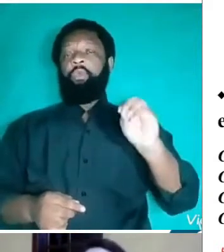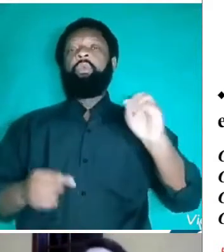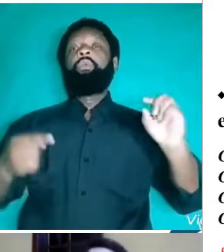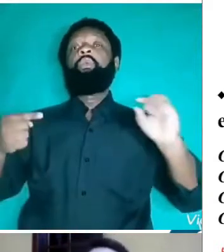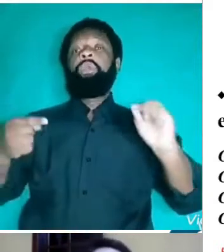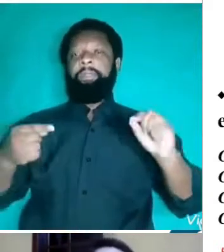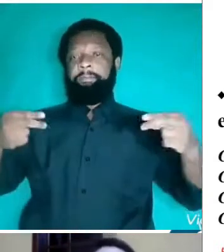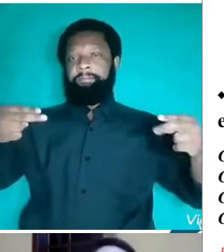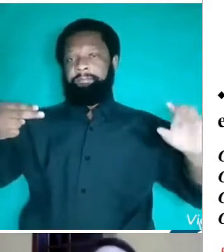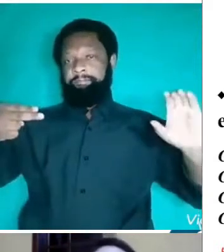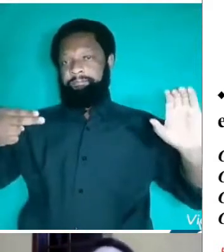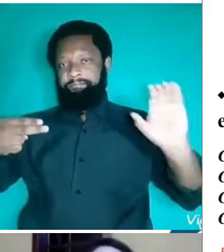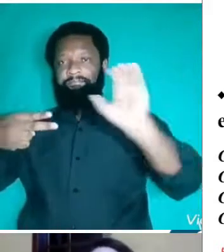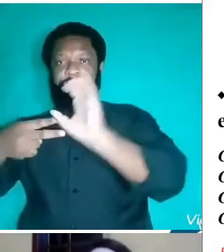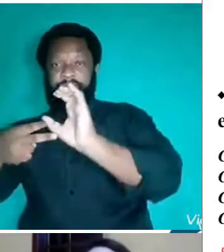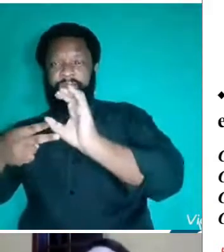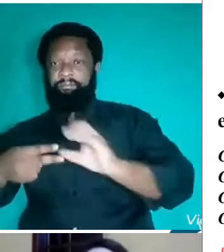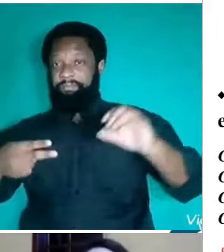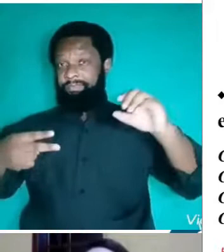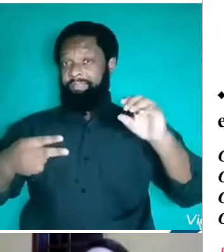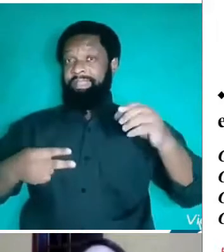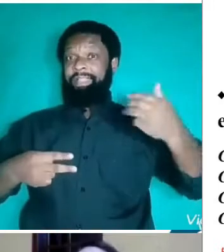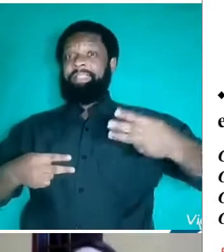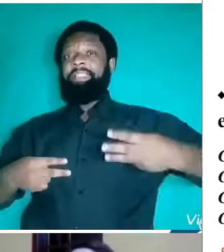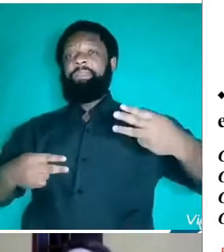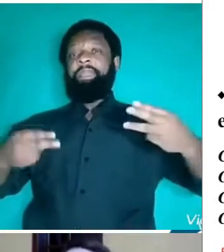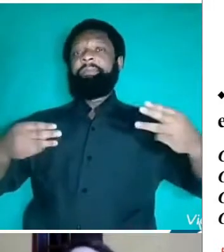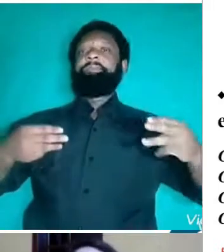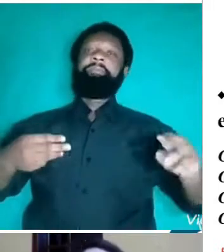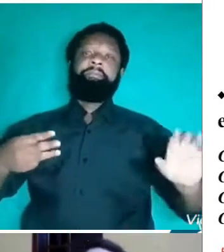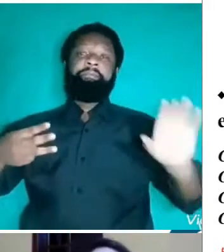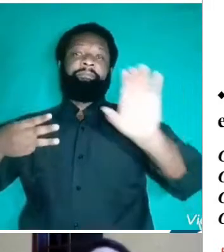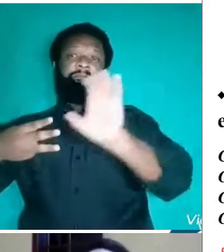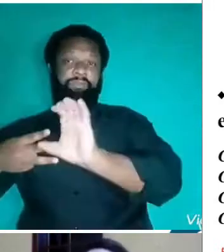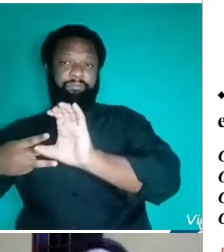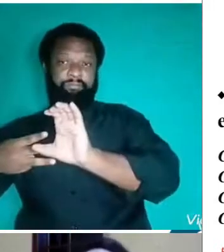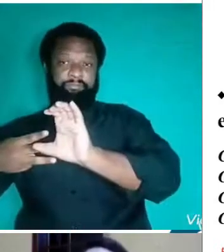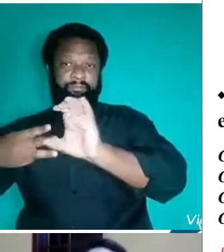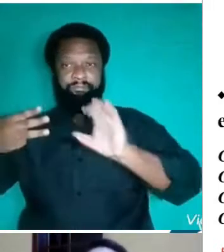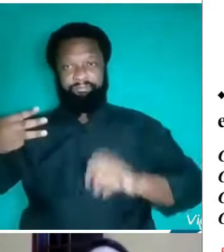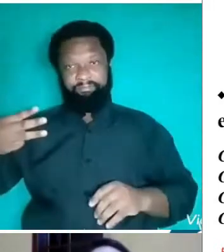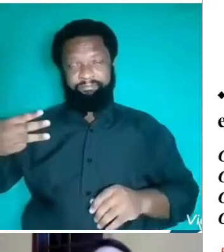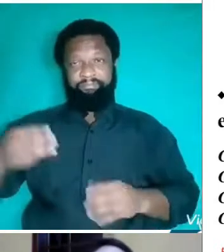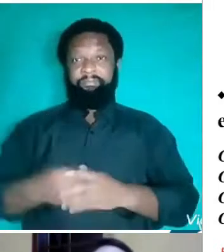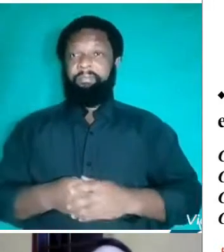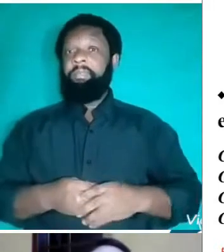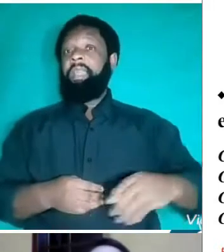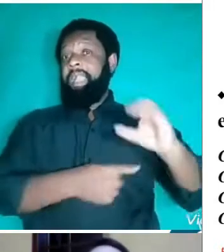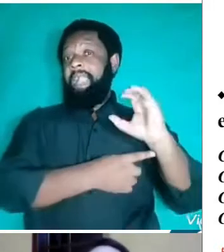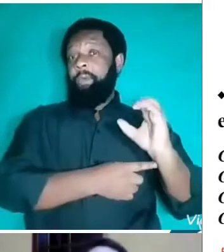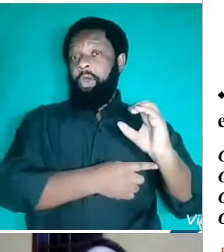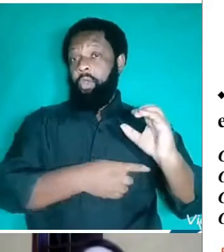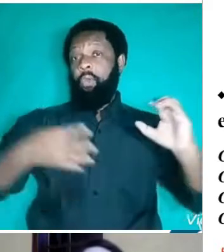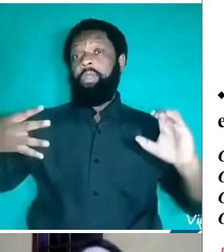dois outros carbonos. Carbono terciário está ligado a três outros átomos de carbono. E